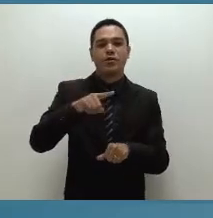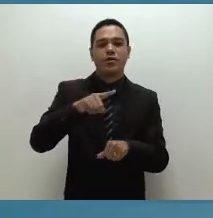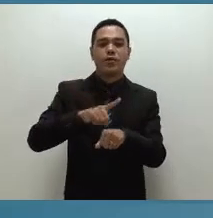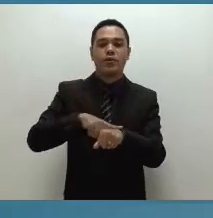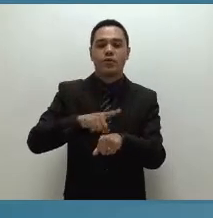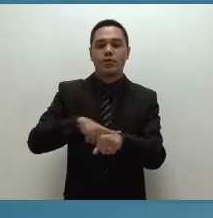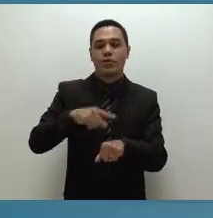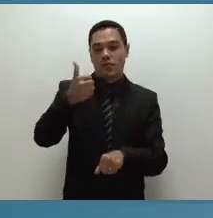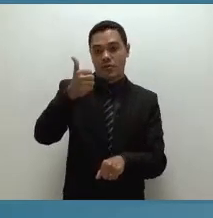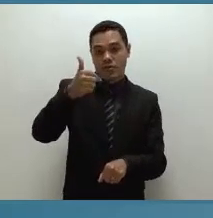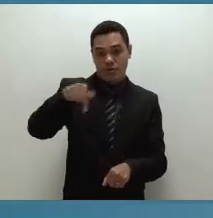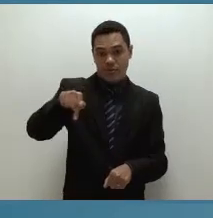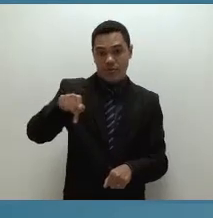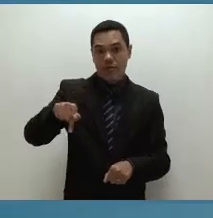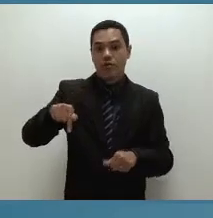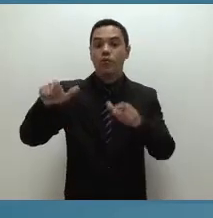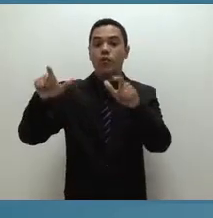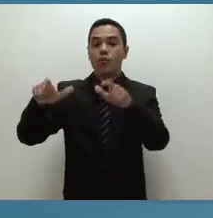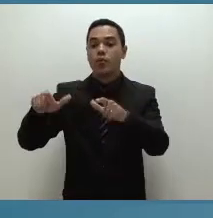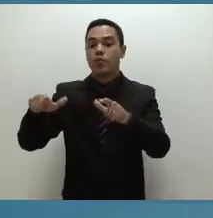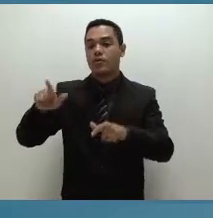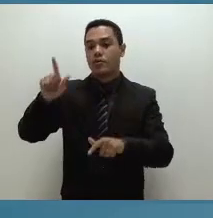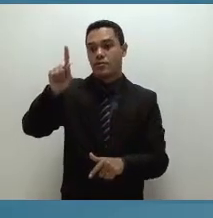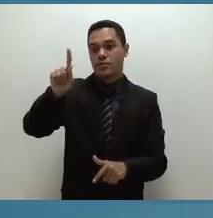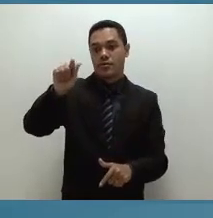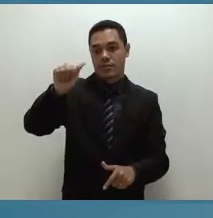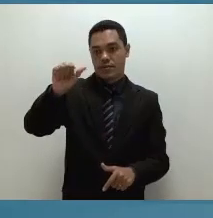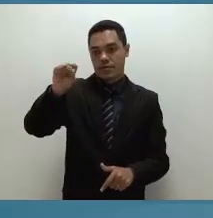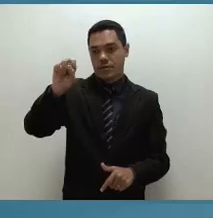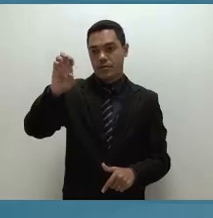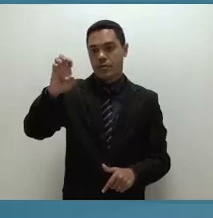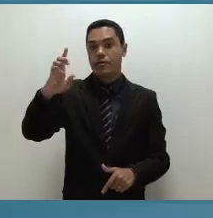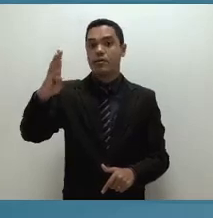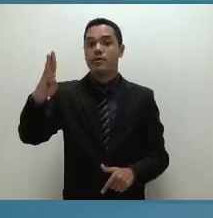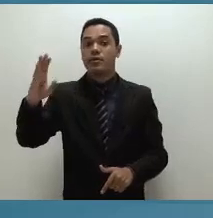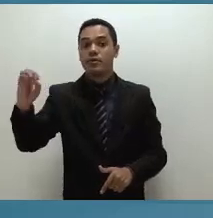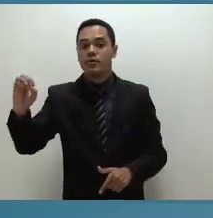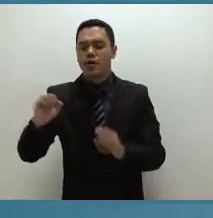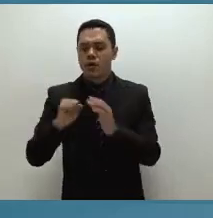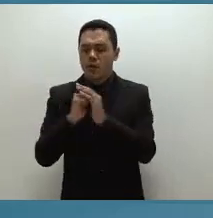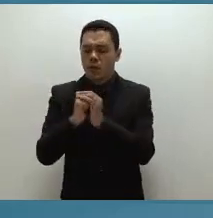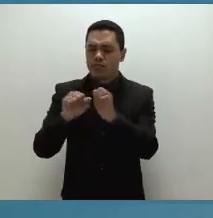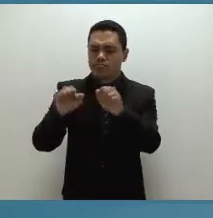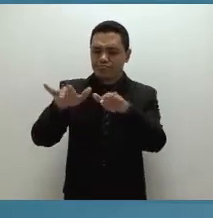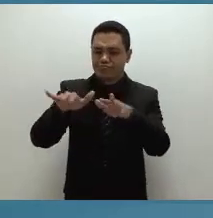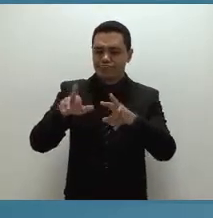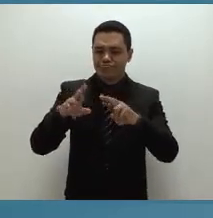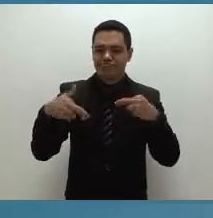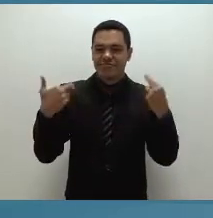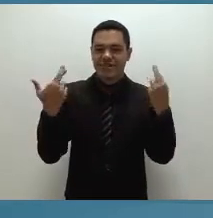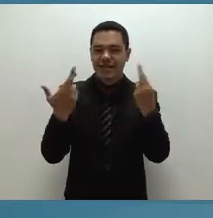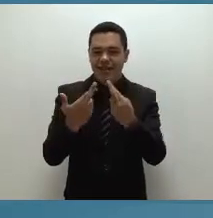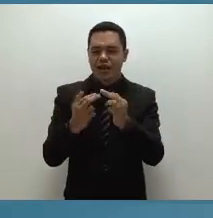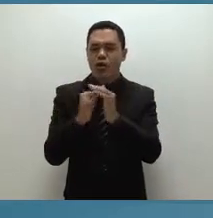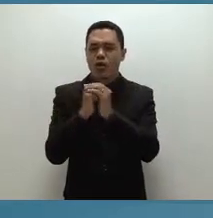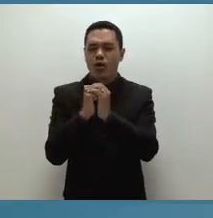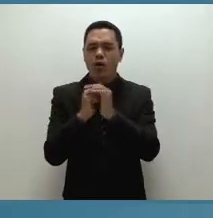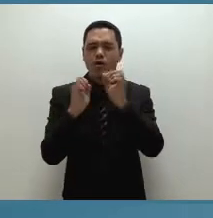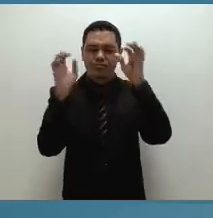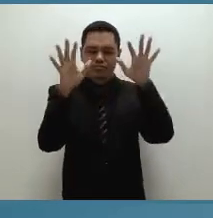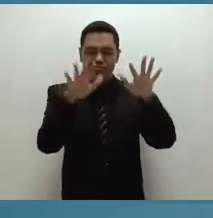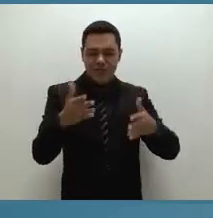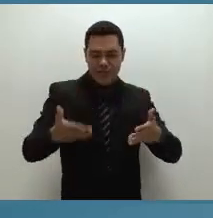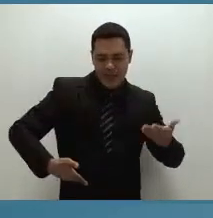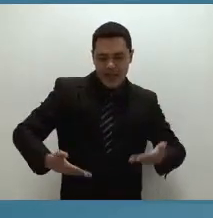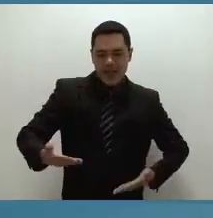Espaço Nobre do Gazebo missa em ação de graças pelos servidores e servidoras, magistradas e